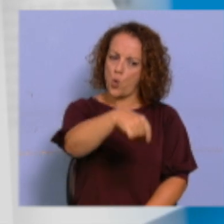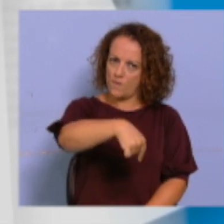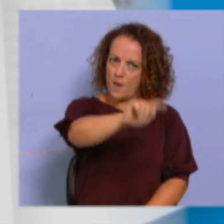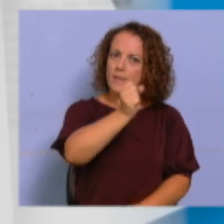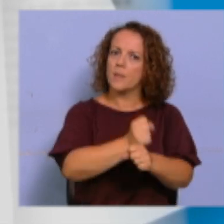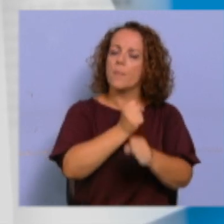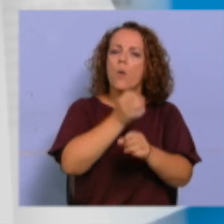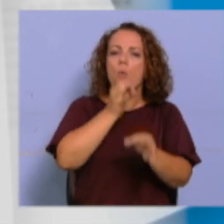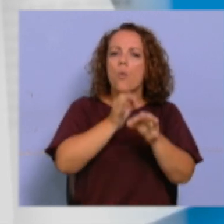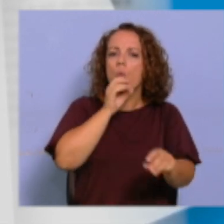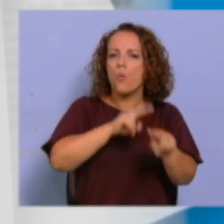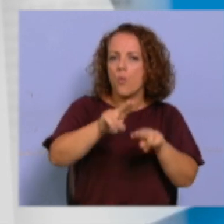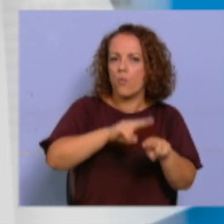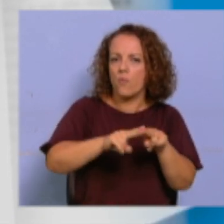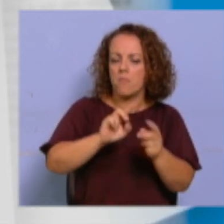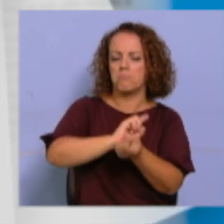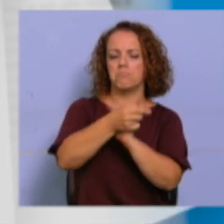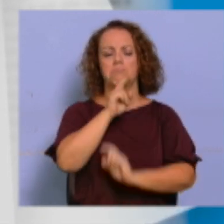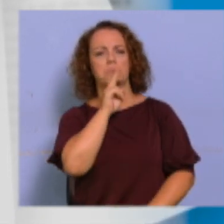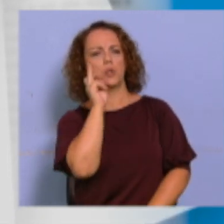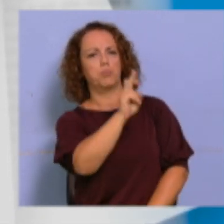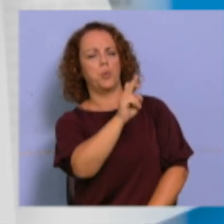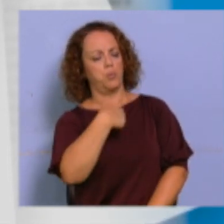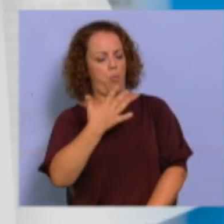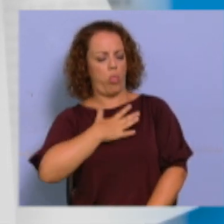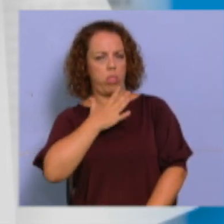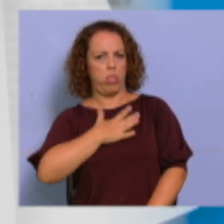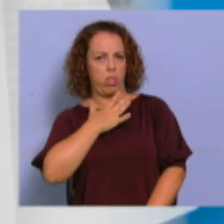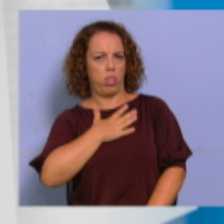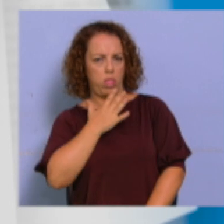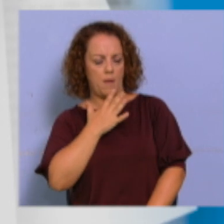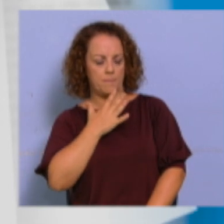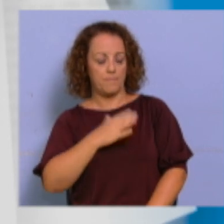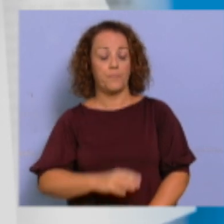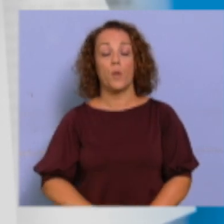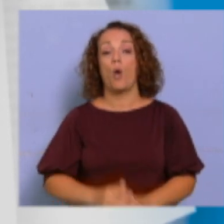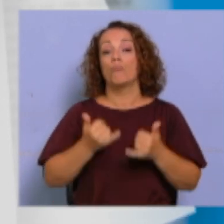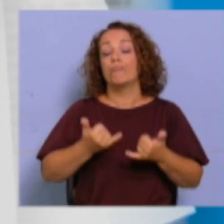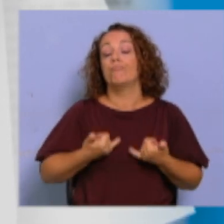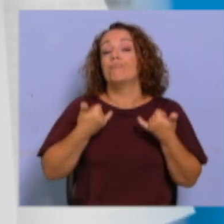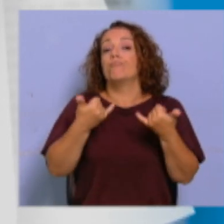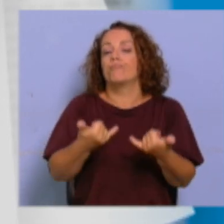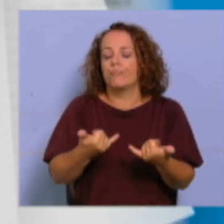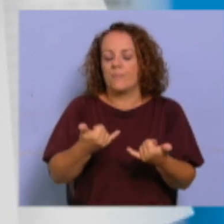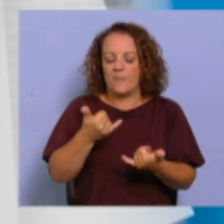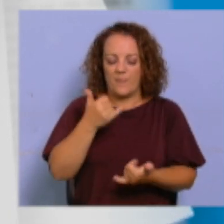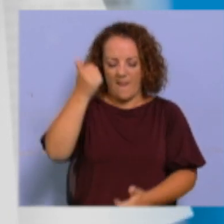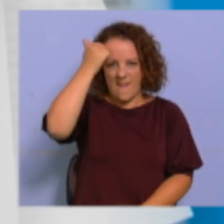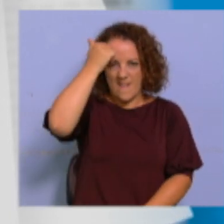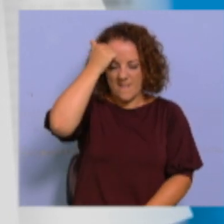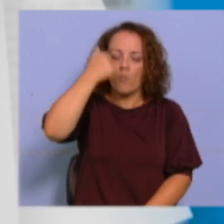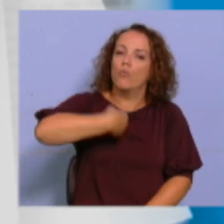vinha. Mas ele respondeu-lhe: Não quero. Depois, porém, arrependeu-se e